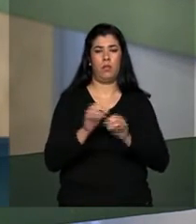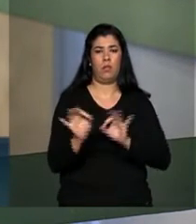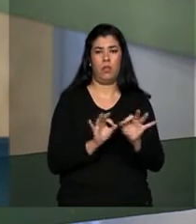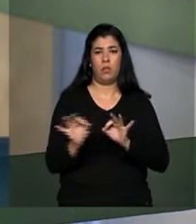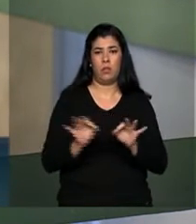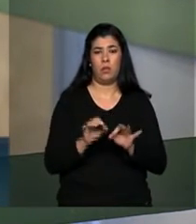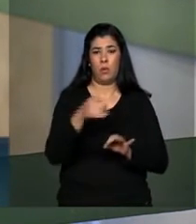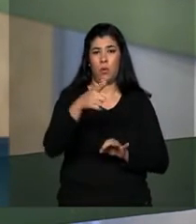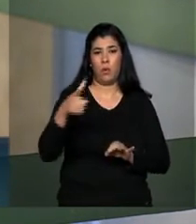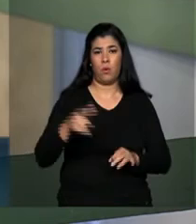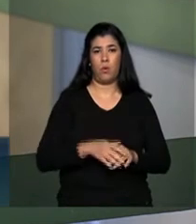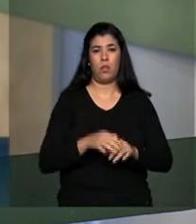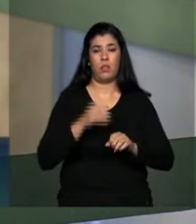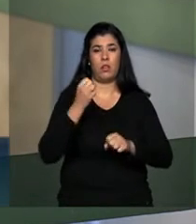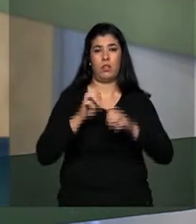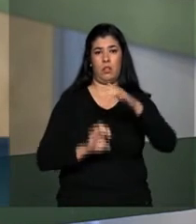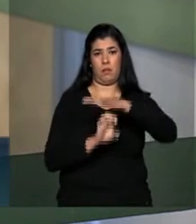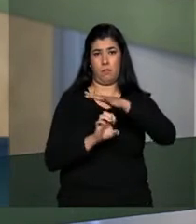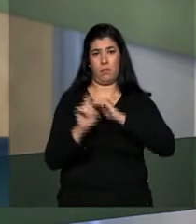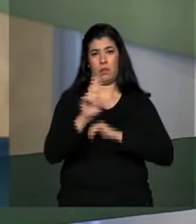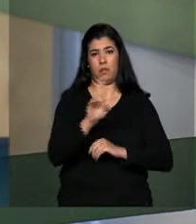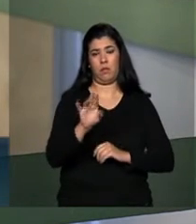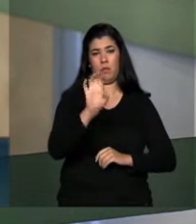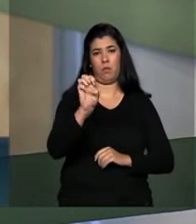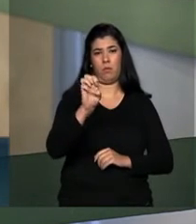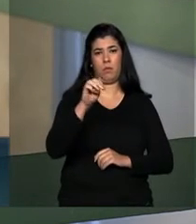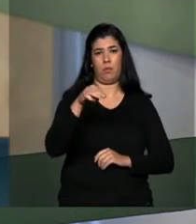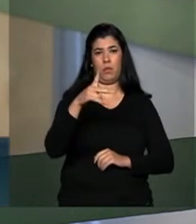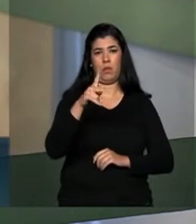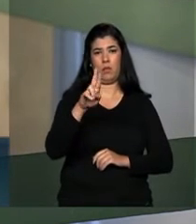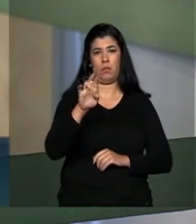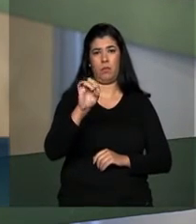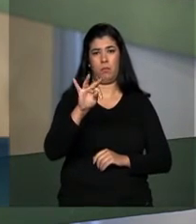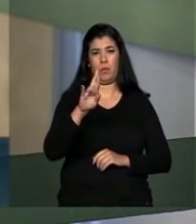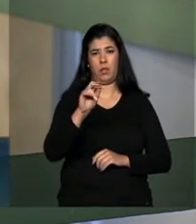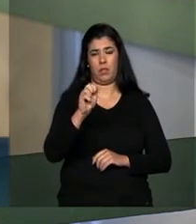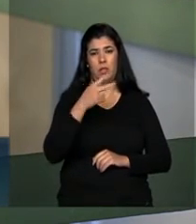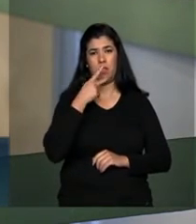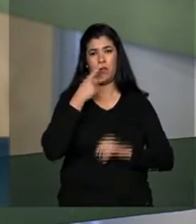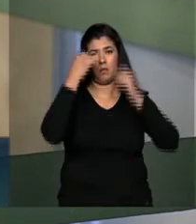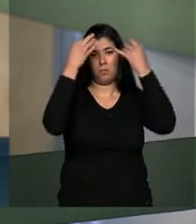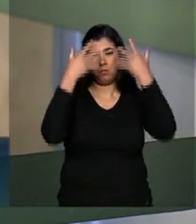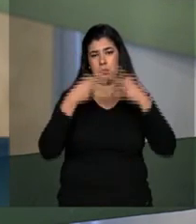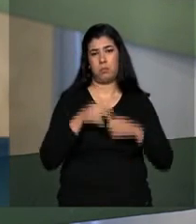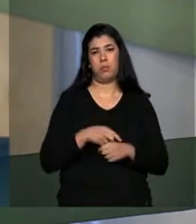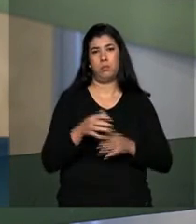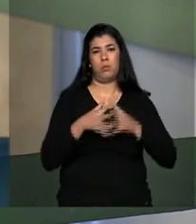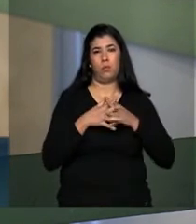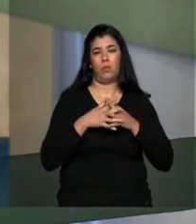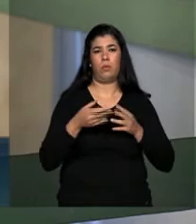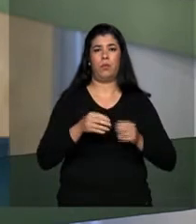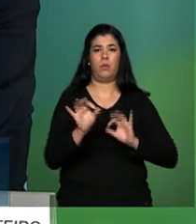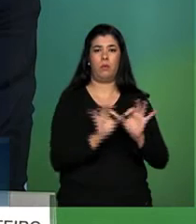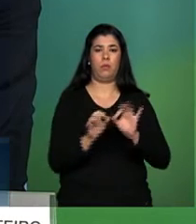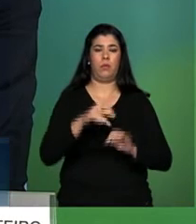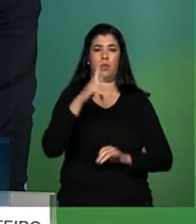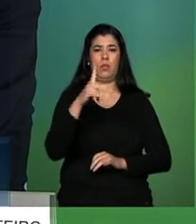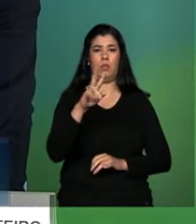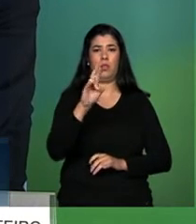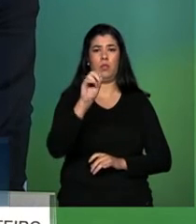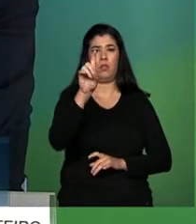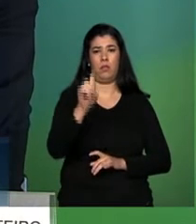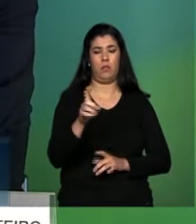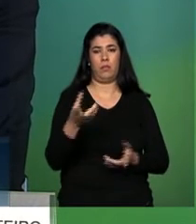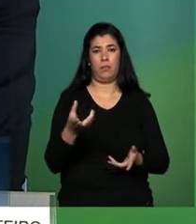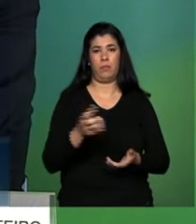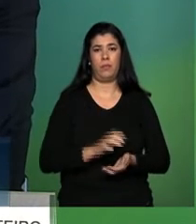aqui aplaudiram o plano, mas colocaram muito a questão de que essa reclassificação pode anular os ganhos do PROEX. O que eu queria deixar